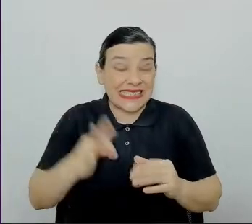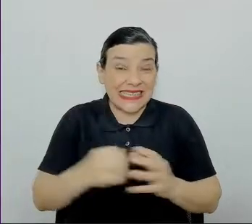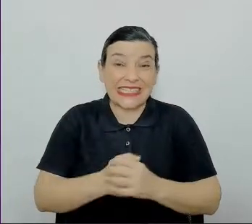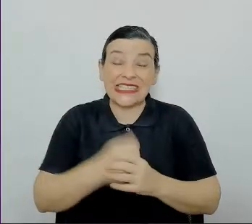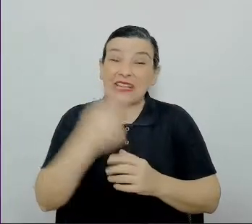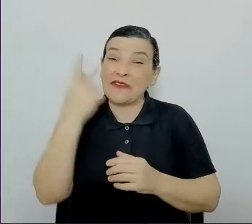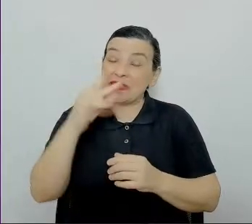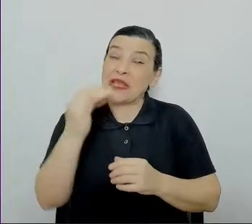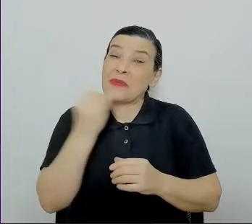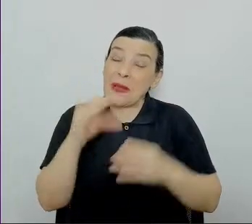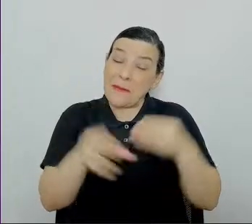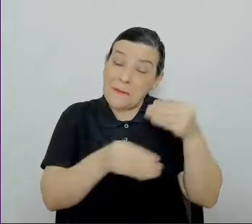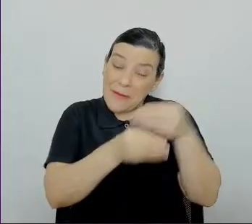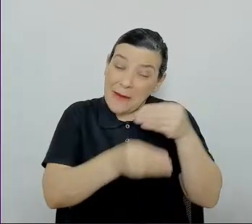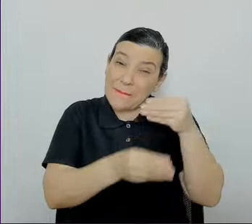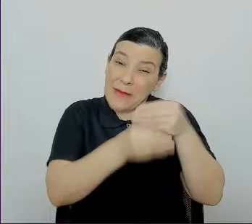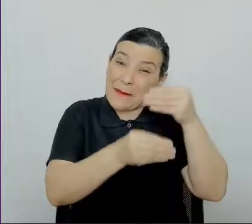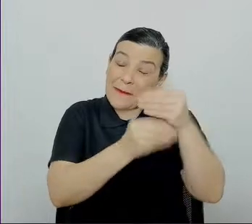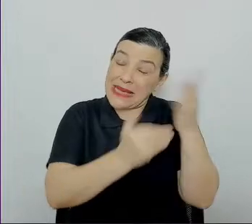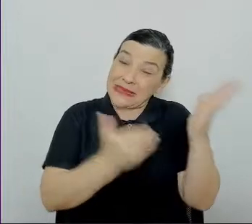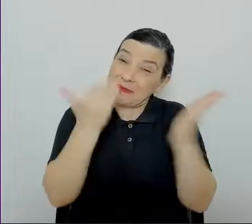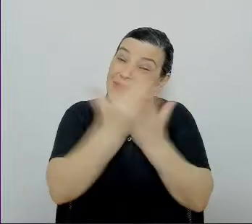pode prejudicar o produto como um todo.